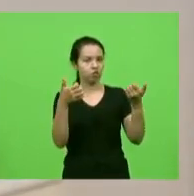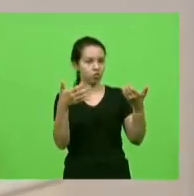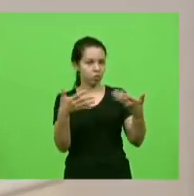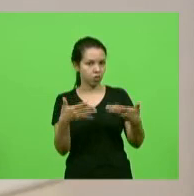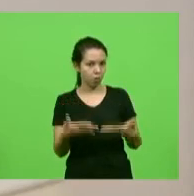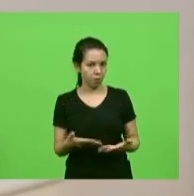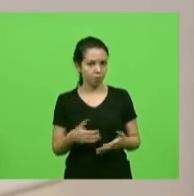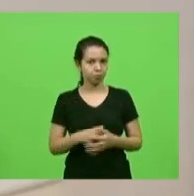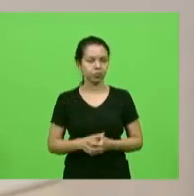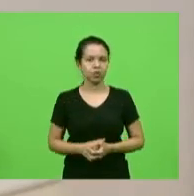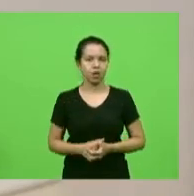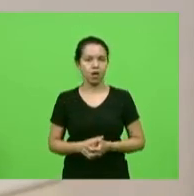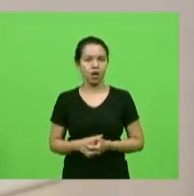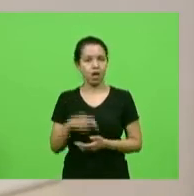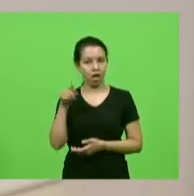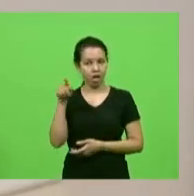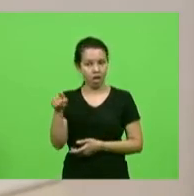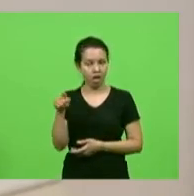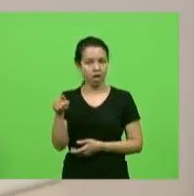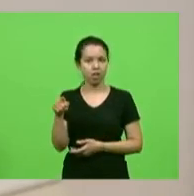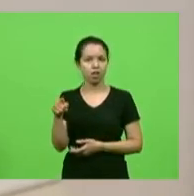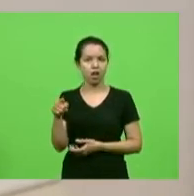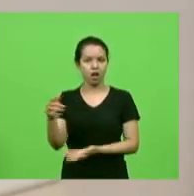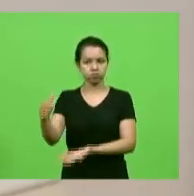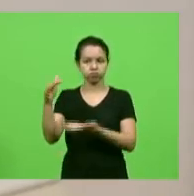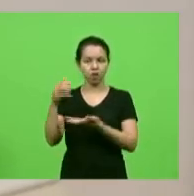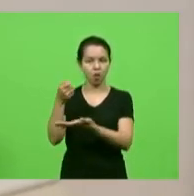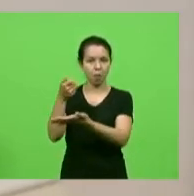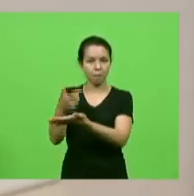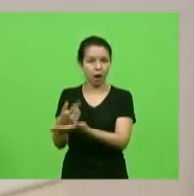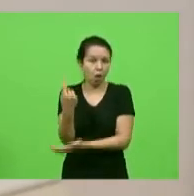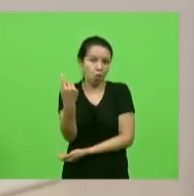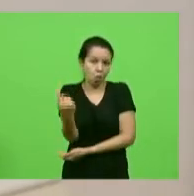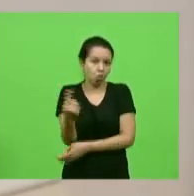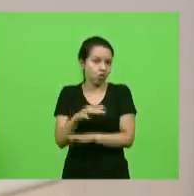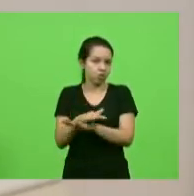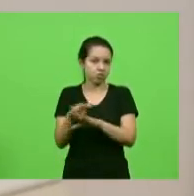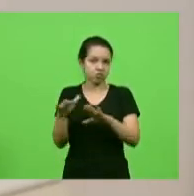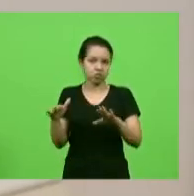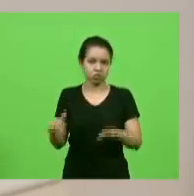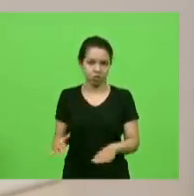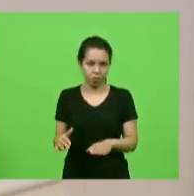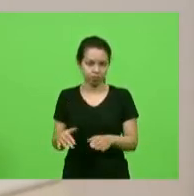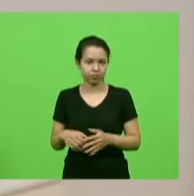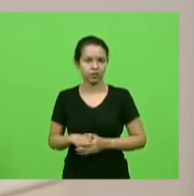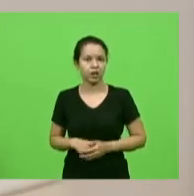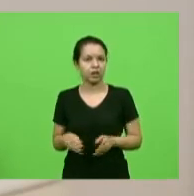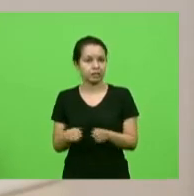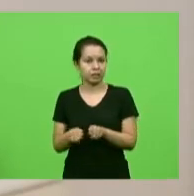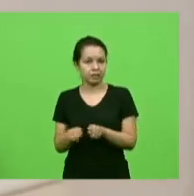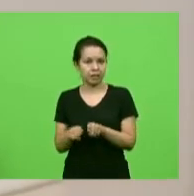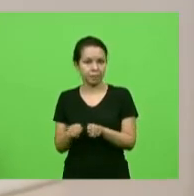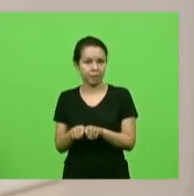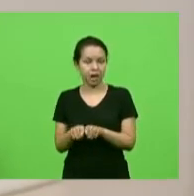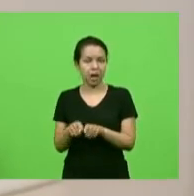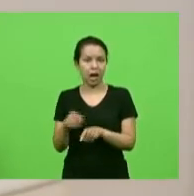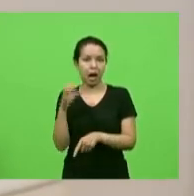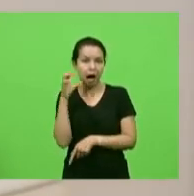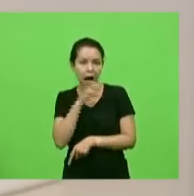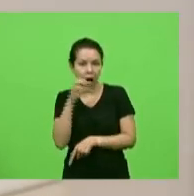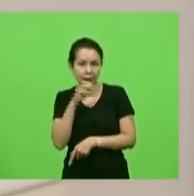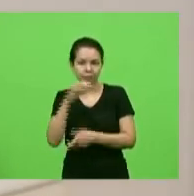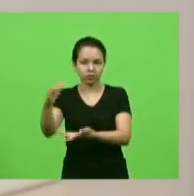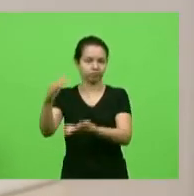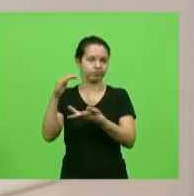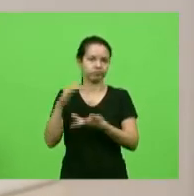apresentada era a única disponível e que não haveria expectativa de recebimento de grande volume de respiradores em curto prazo. Na